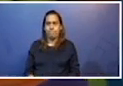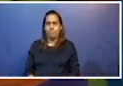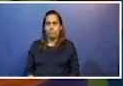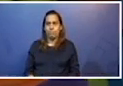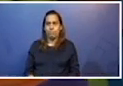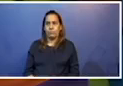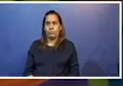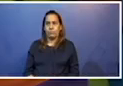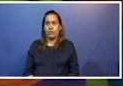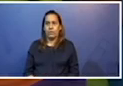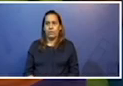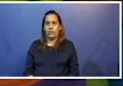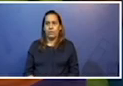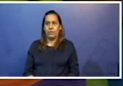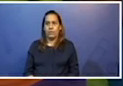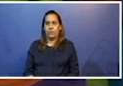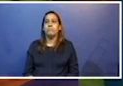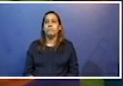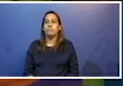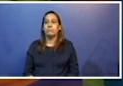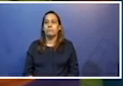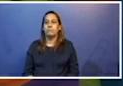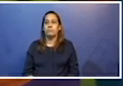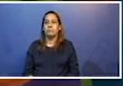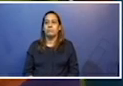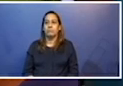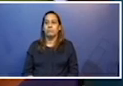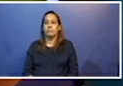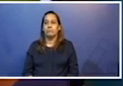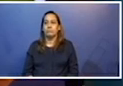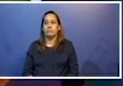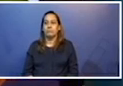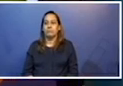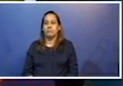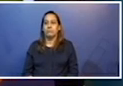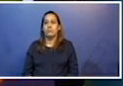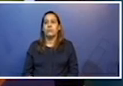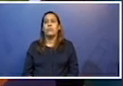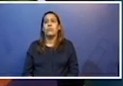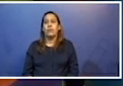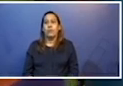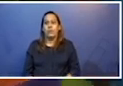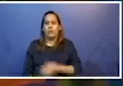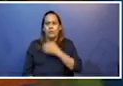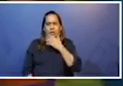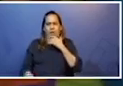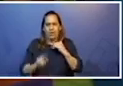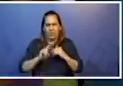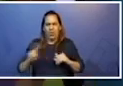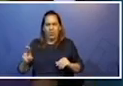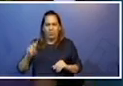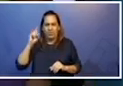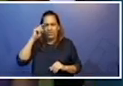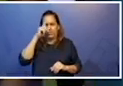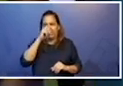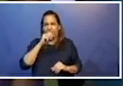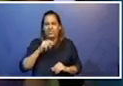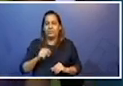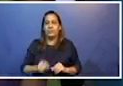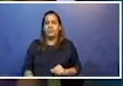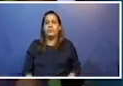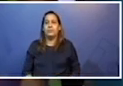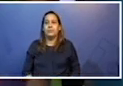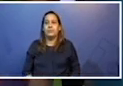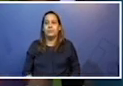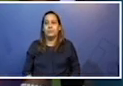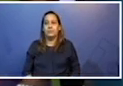ao guapuruvu, que é essa planta da segunda imagem. Um nome bem difícil de falar. Então, na primeira imagem, o